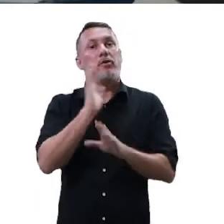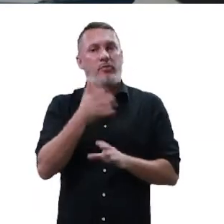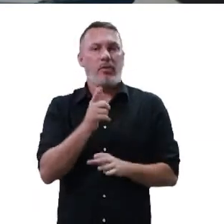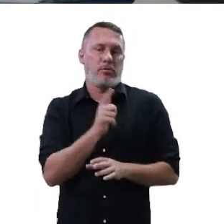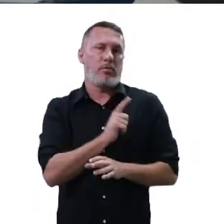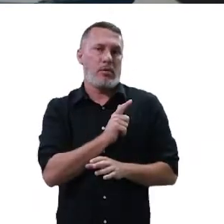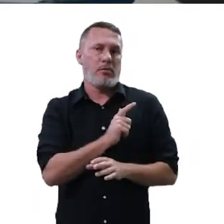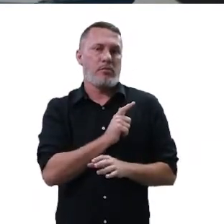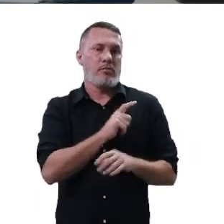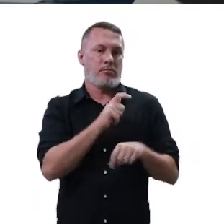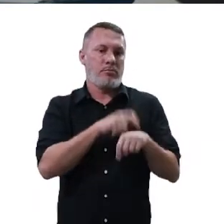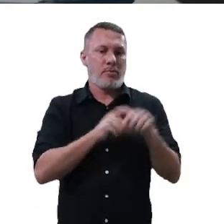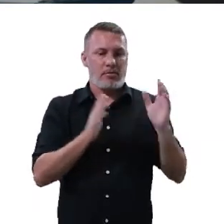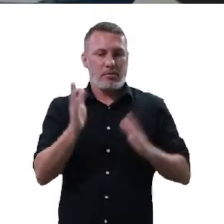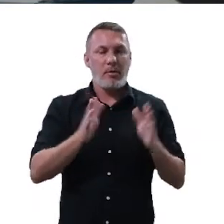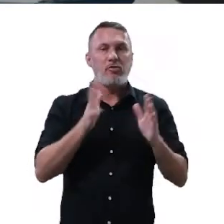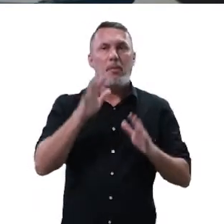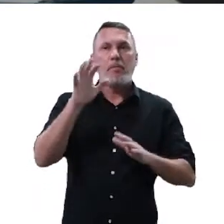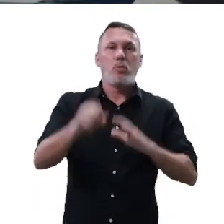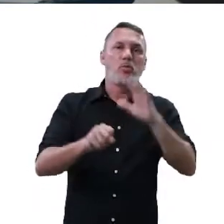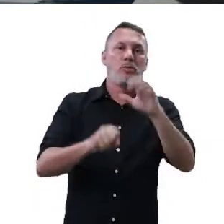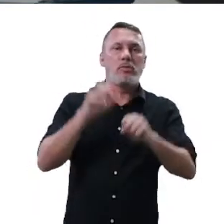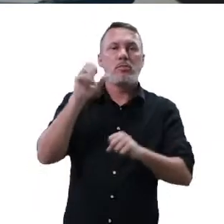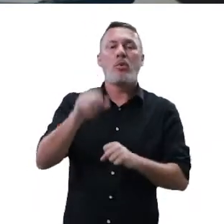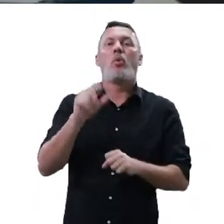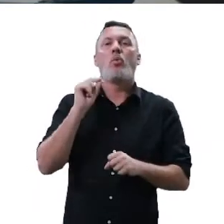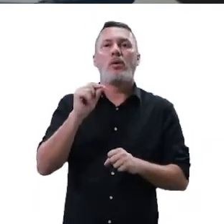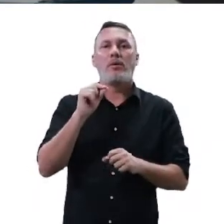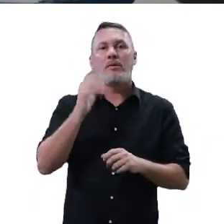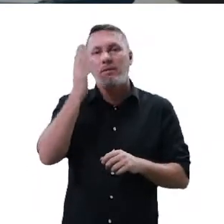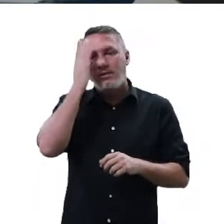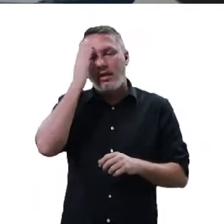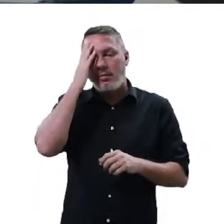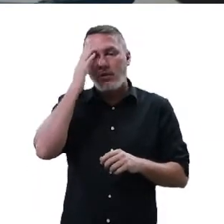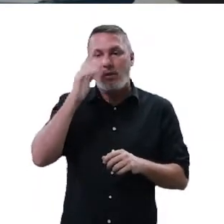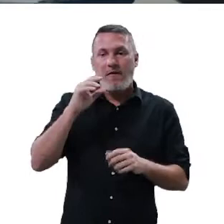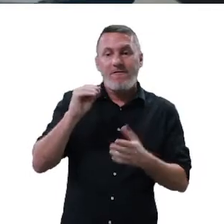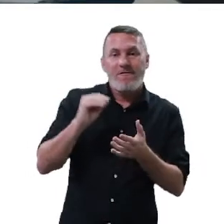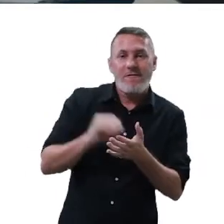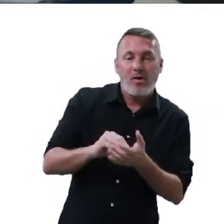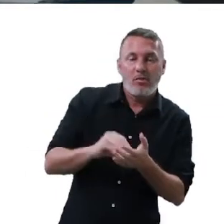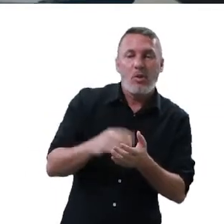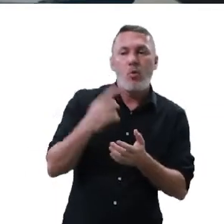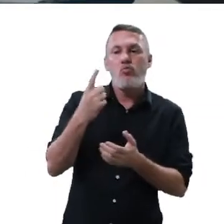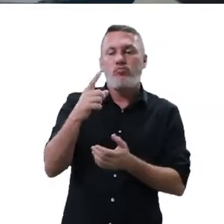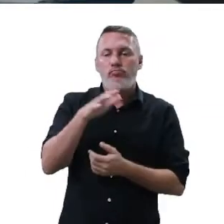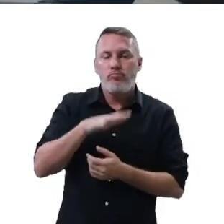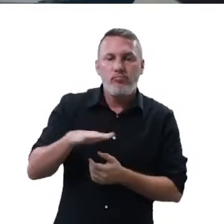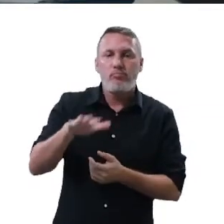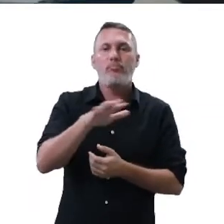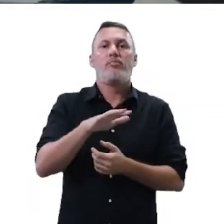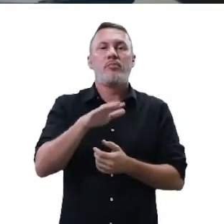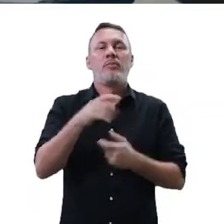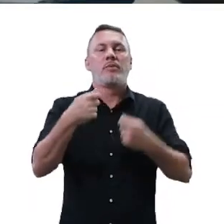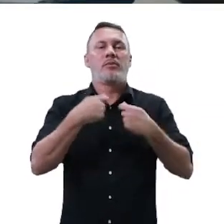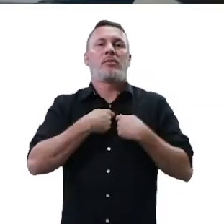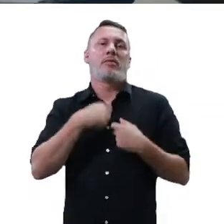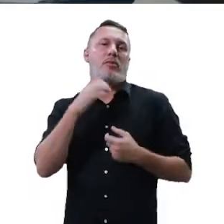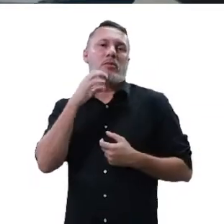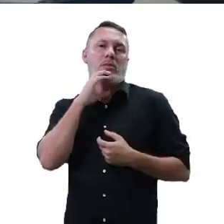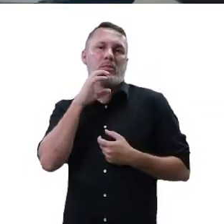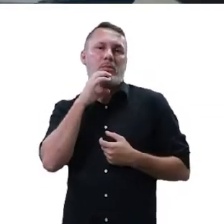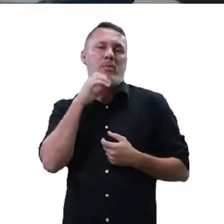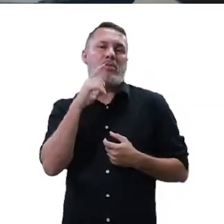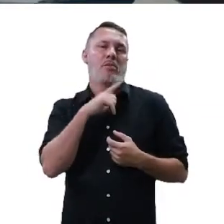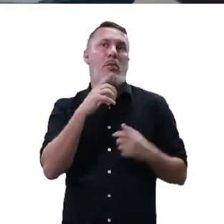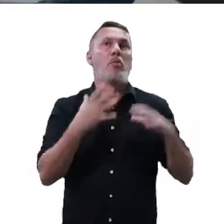já estava presente nesses homens e eles estavam buscando a busca por esse arquivo, por esse elemento primordial, a partir